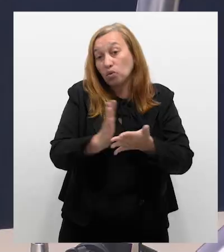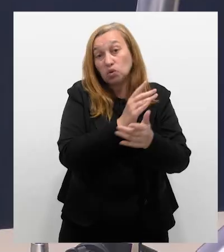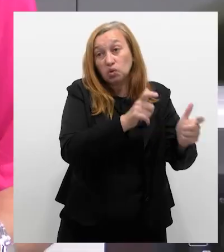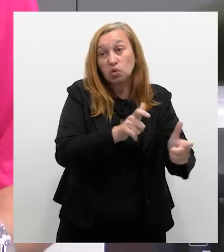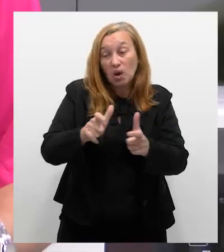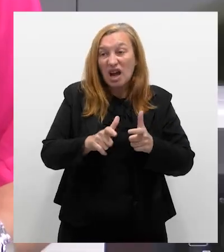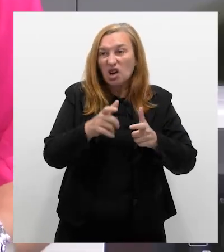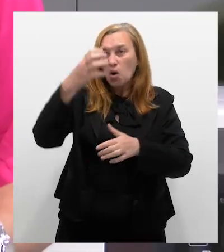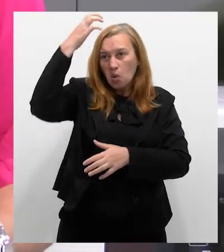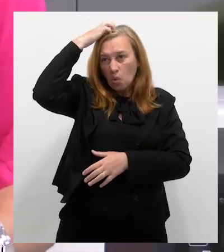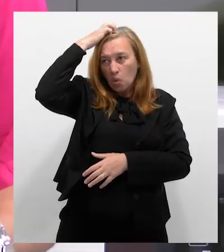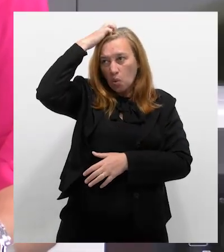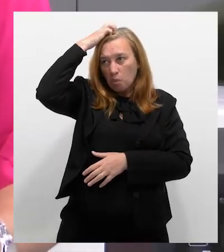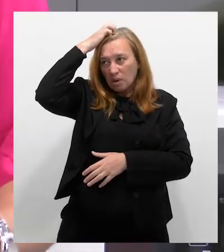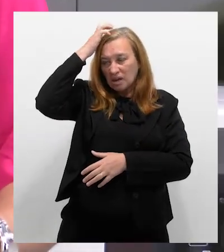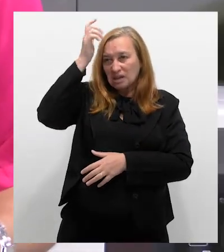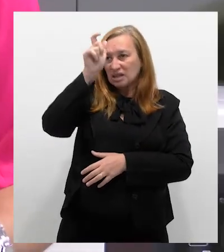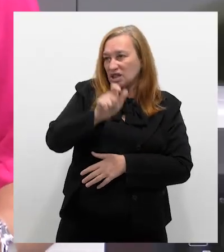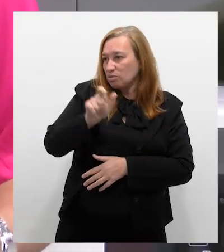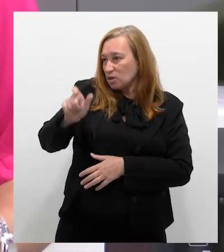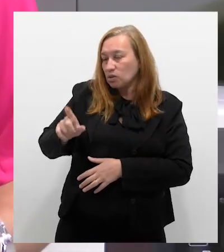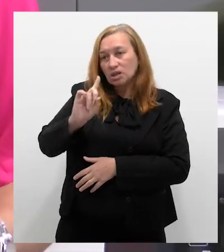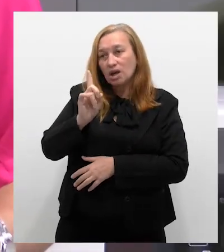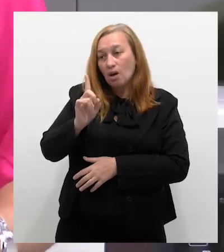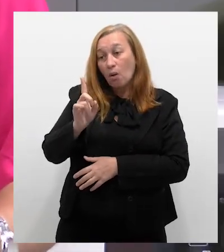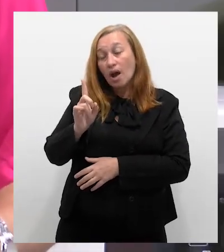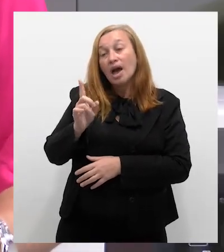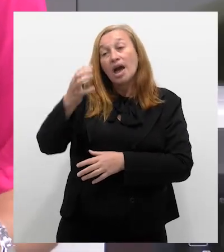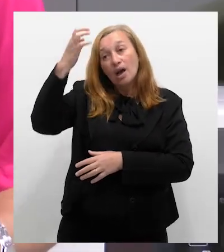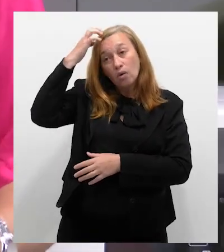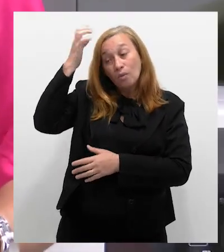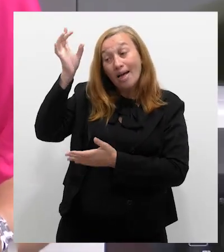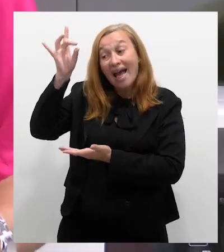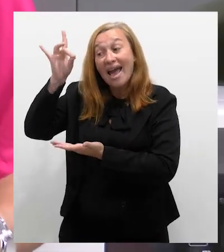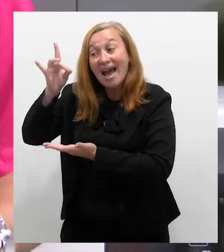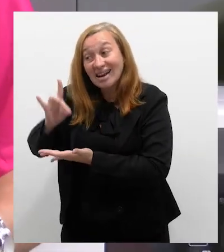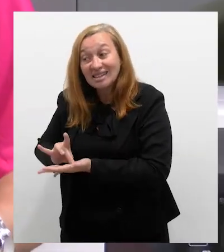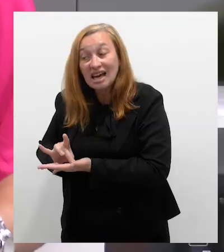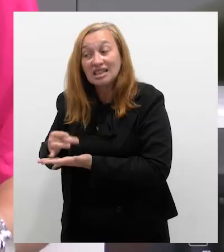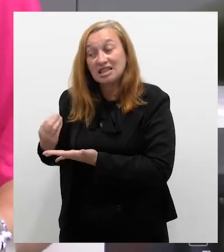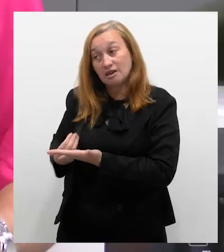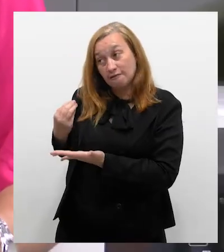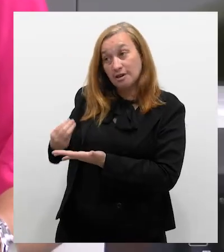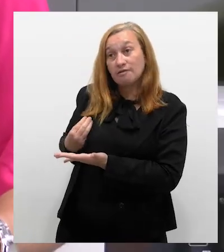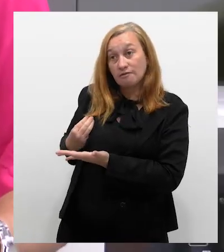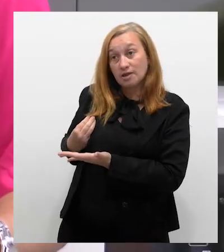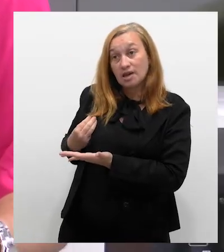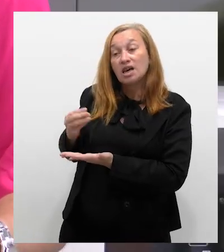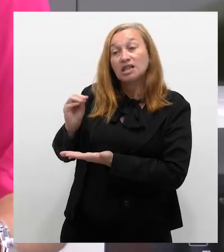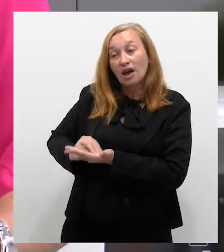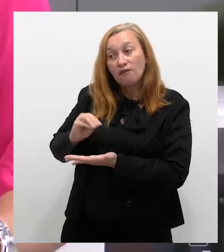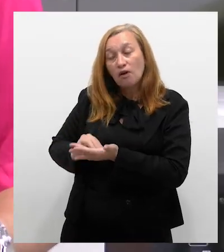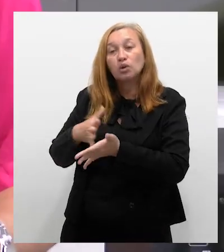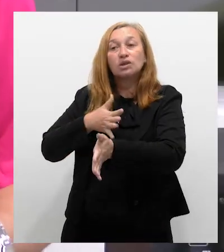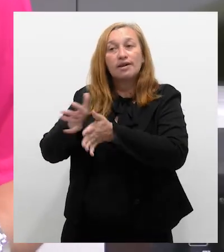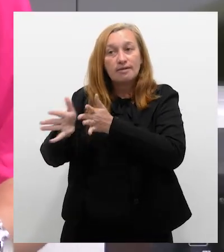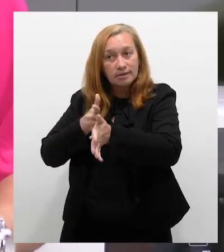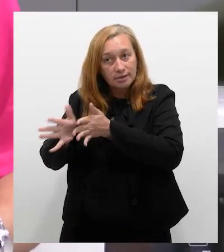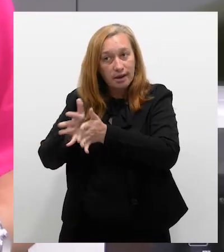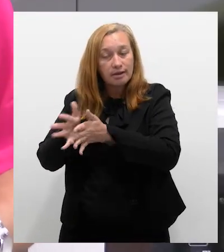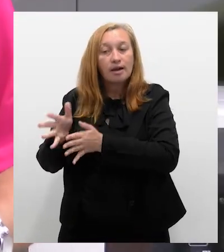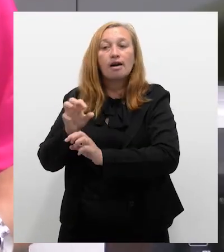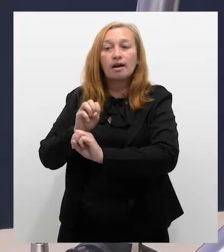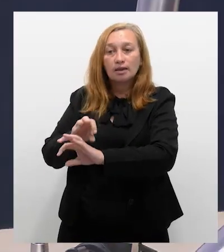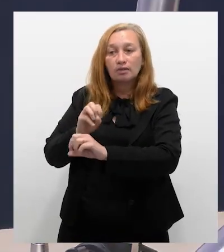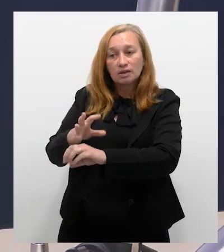É culpa da atmosfera que elas vivem, da realidade que elas vivem, Exatamente. né? E da falta de acesso